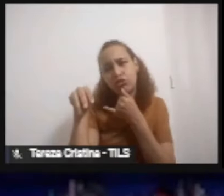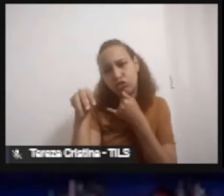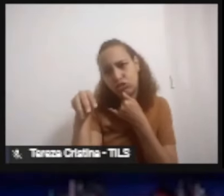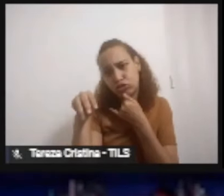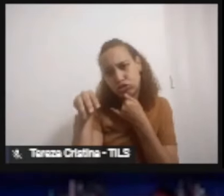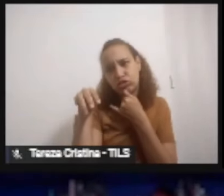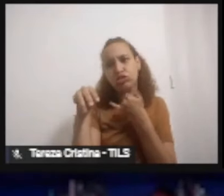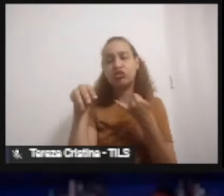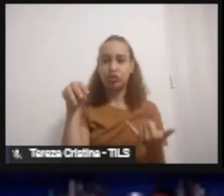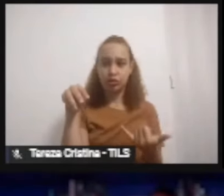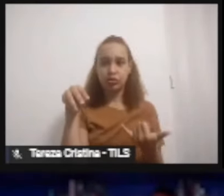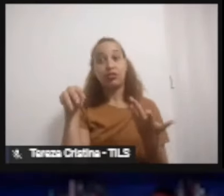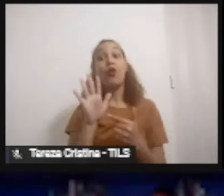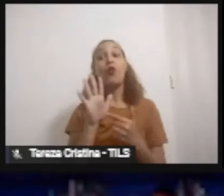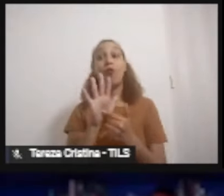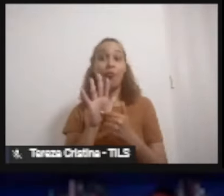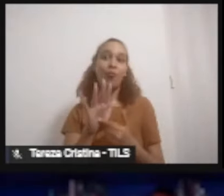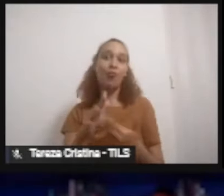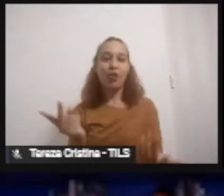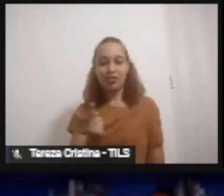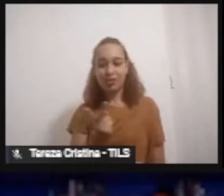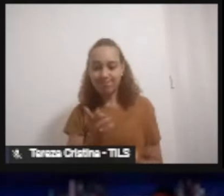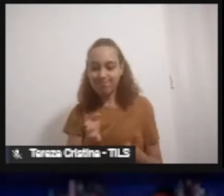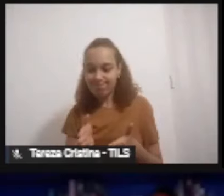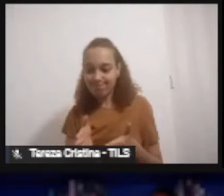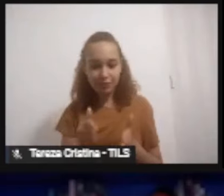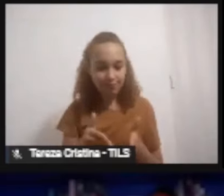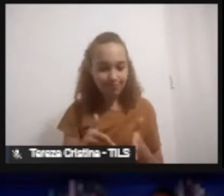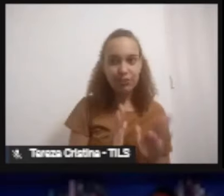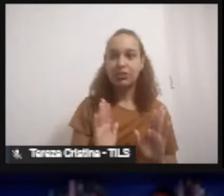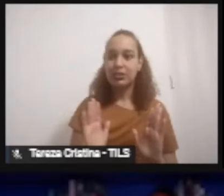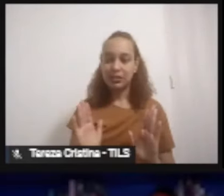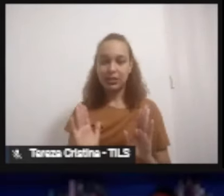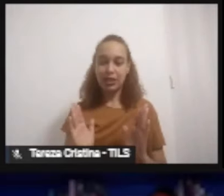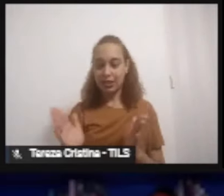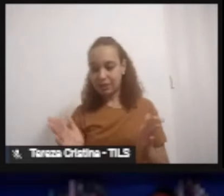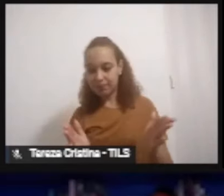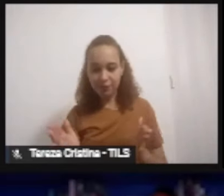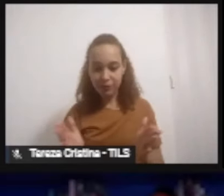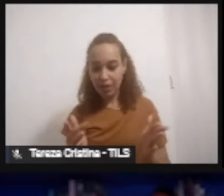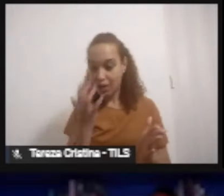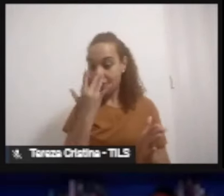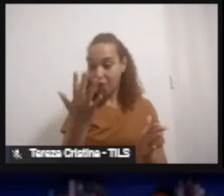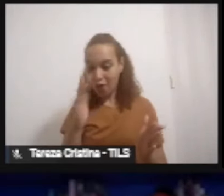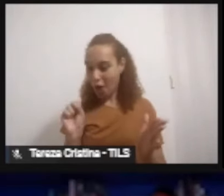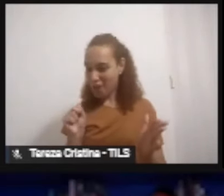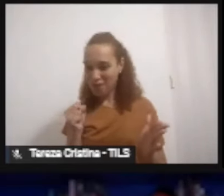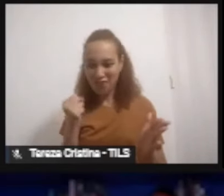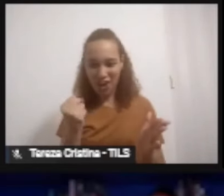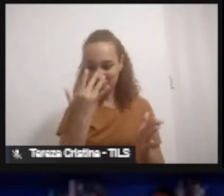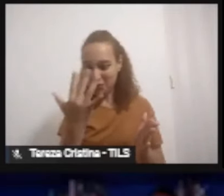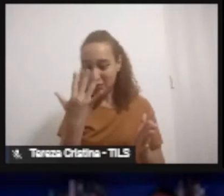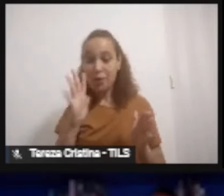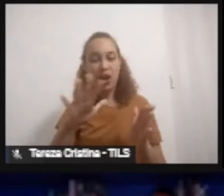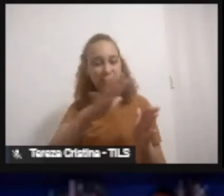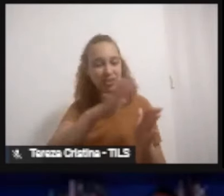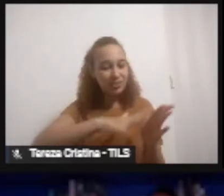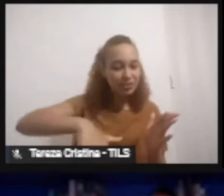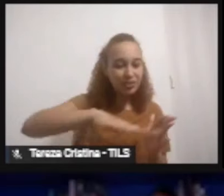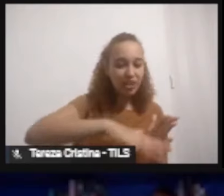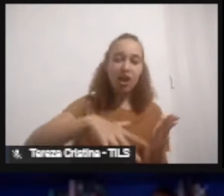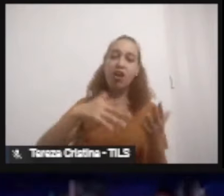uma ambiguidade, de certa forma, assim, uma lacuna entre as cores vibrantes, mas o ambiente um